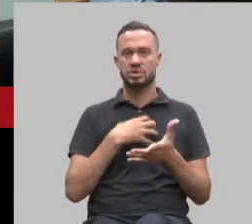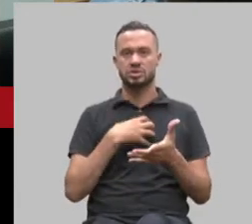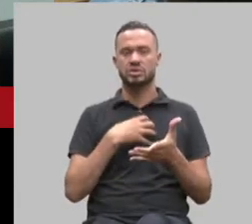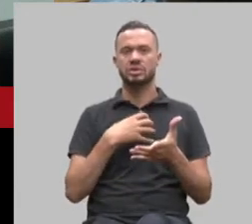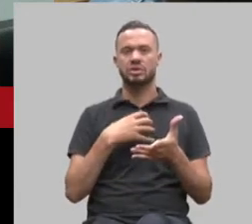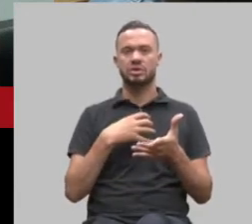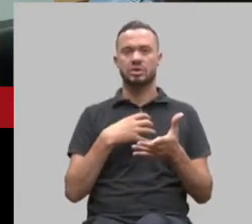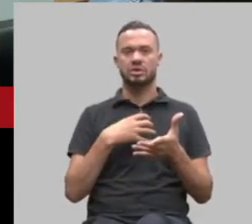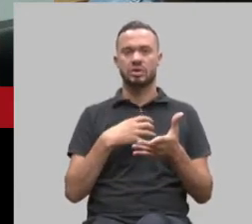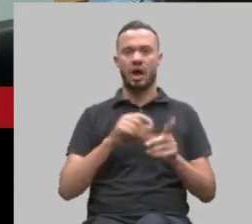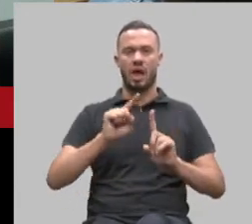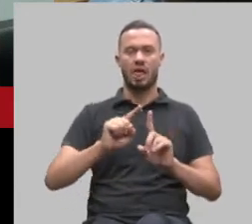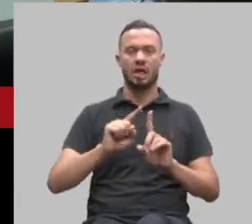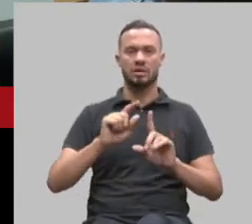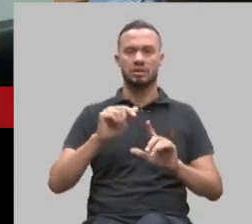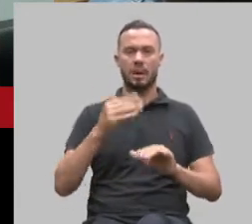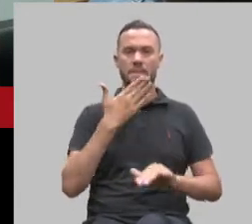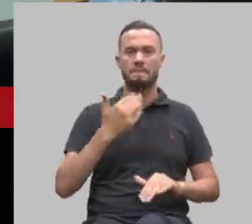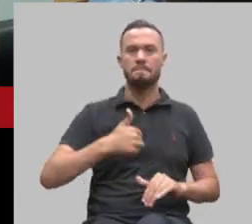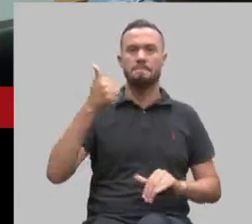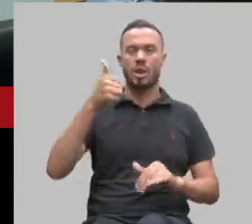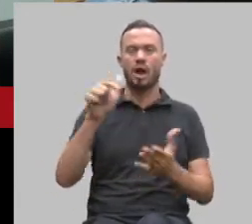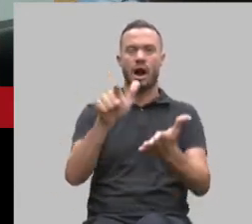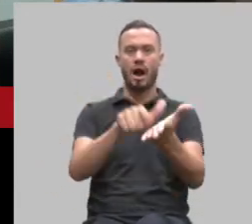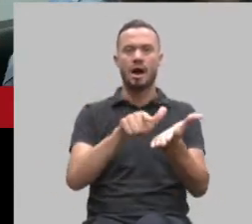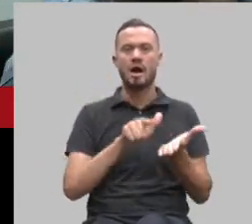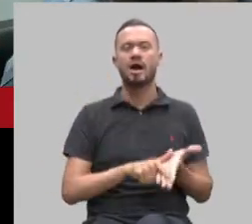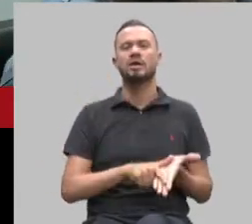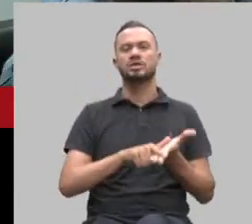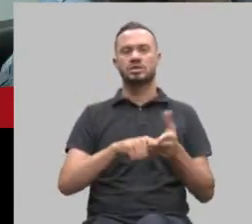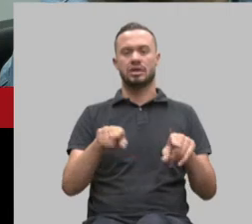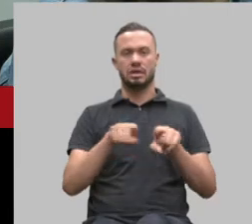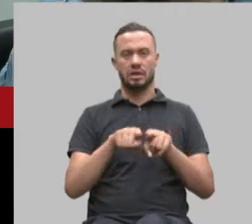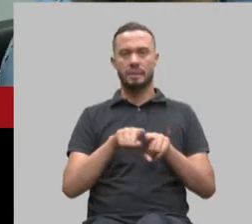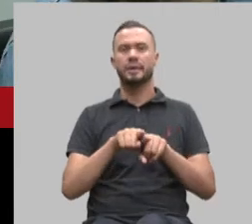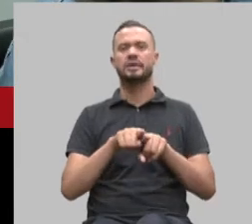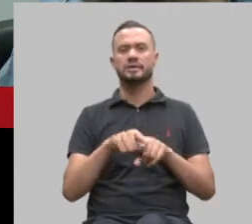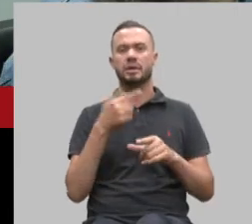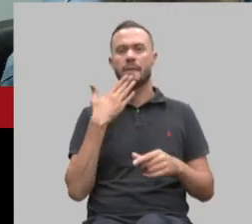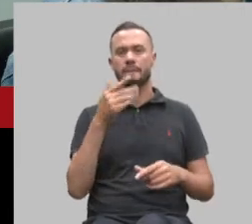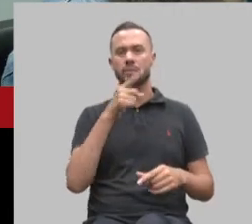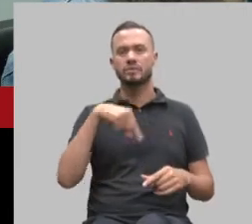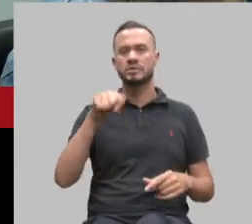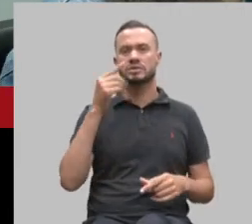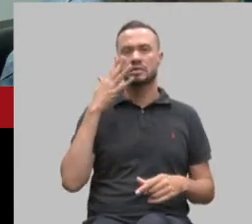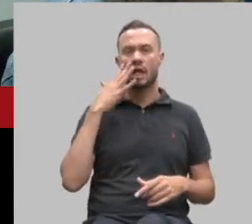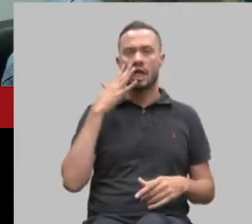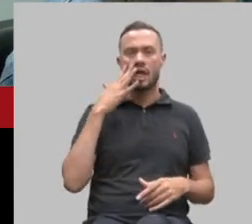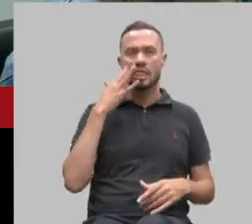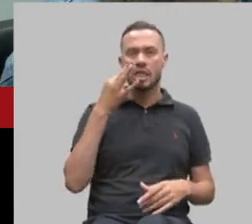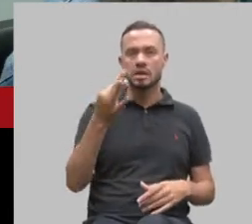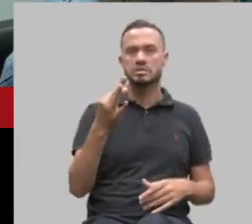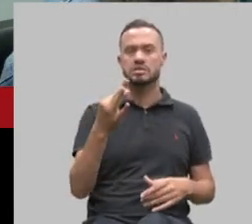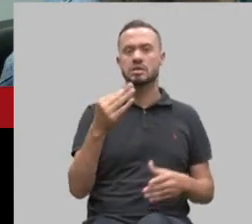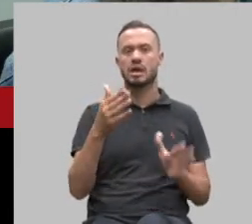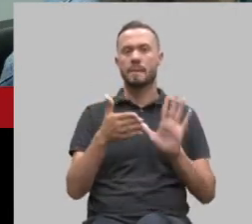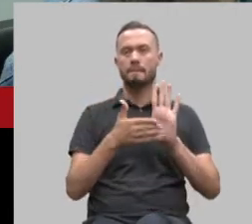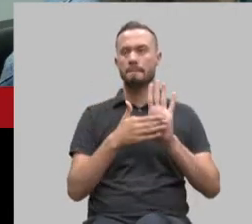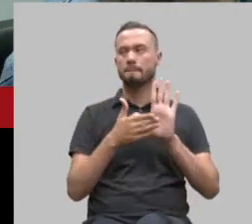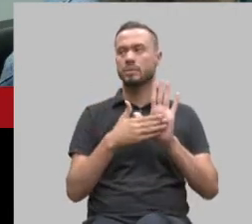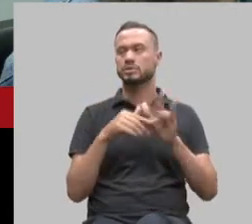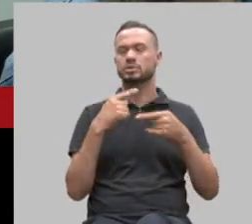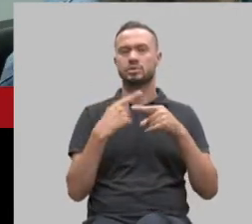reformulação eh da cartilha também vai ser então eu peço a vocês para prestarem bastante atenção nessa proposta pois o